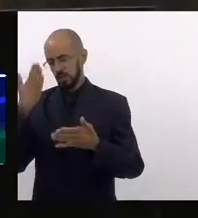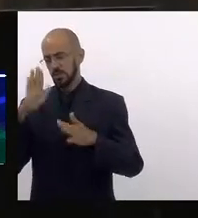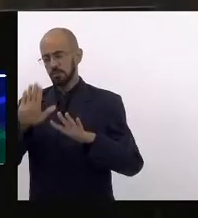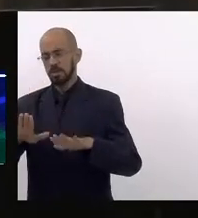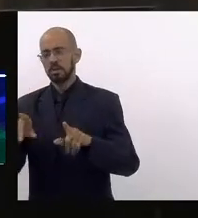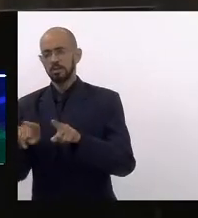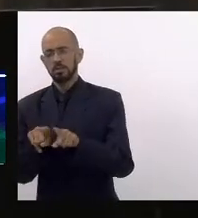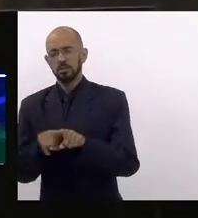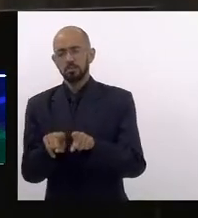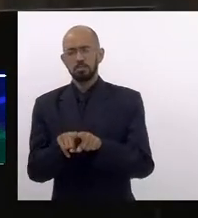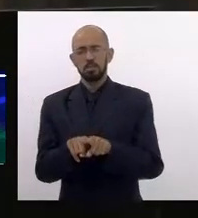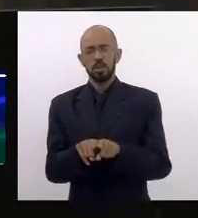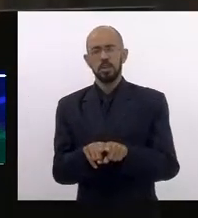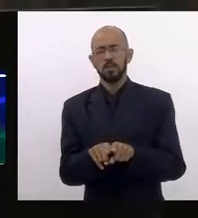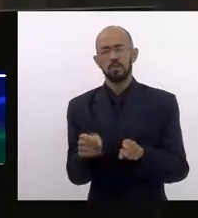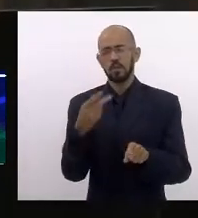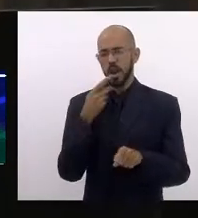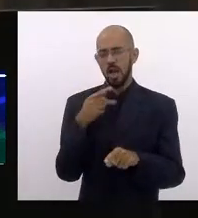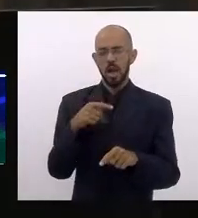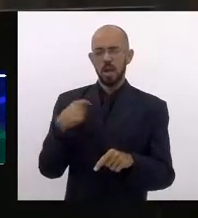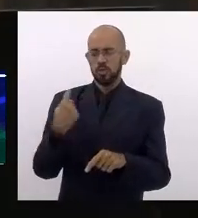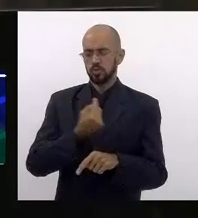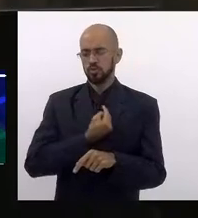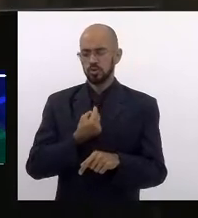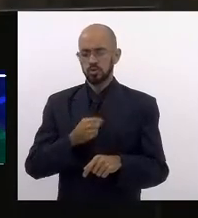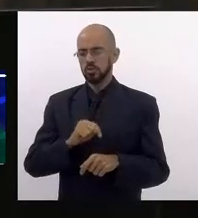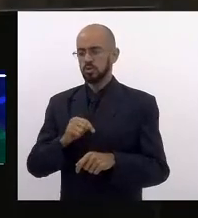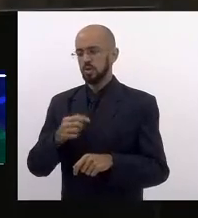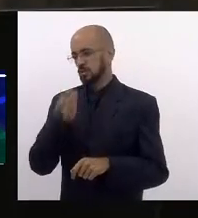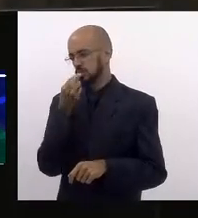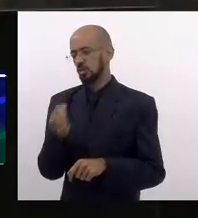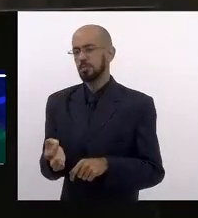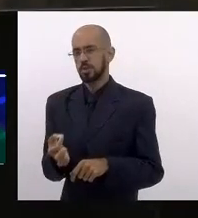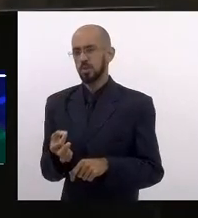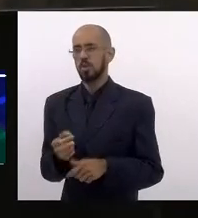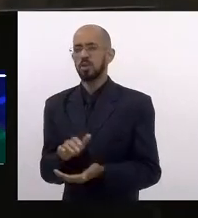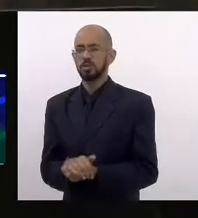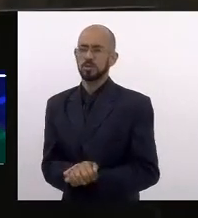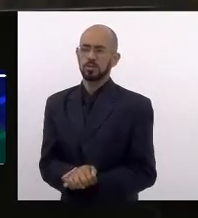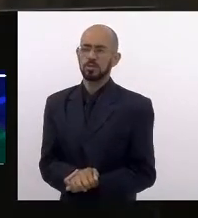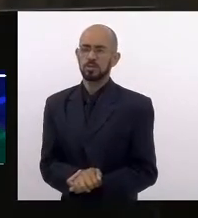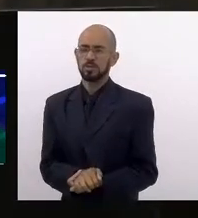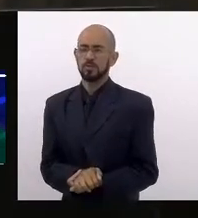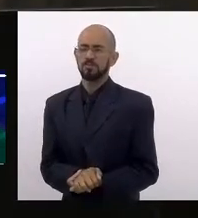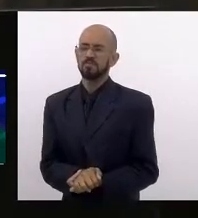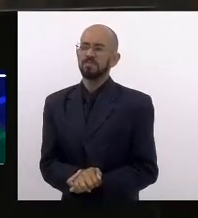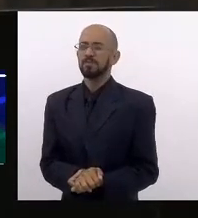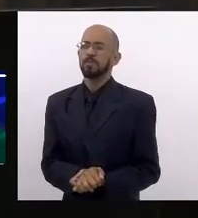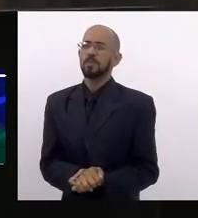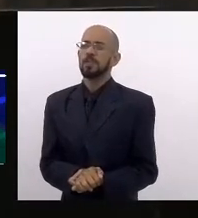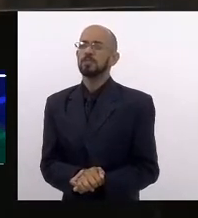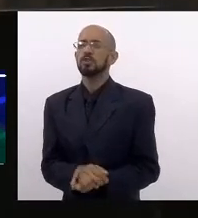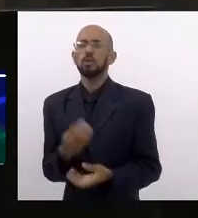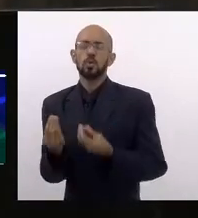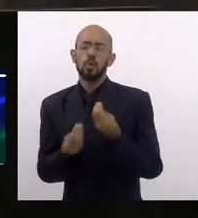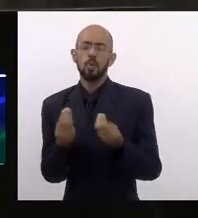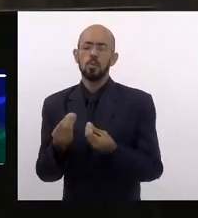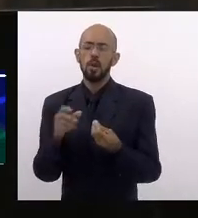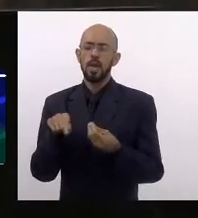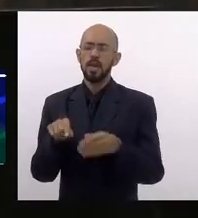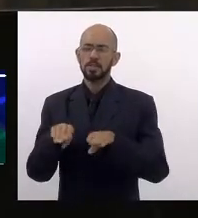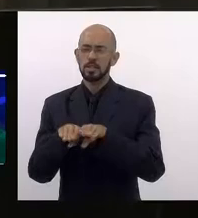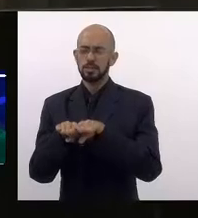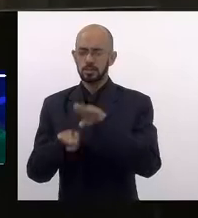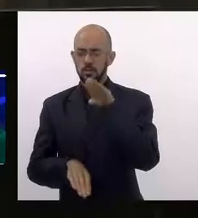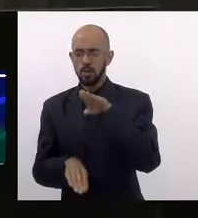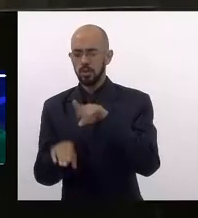aqui as nossas considerações sobre o tamanho do abismo social